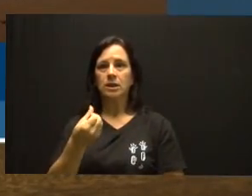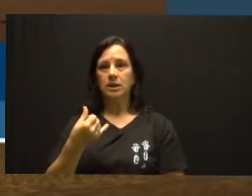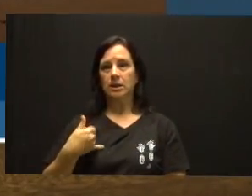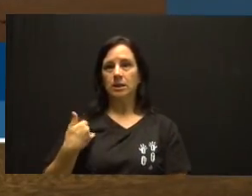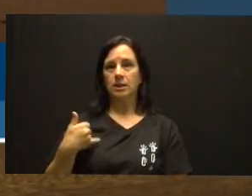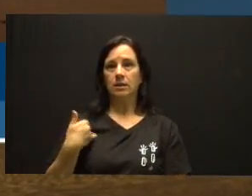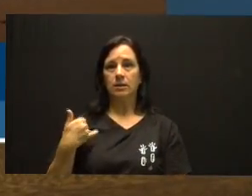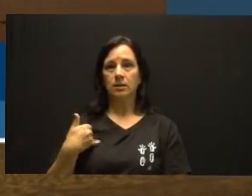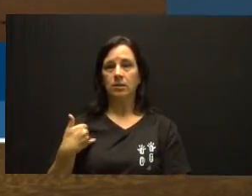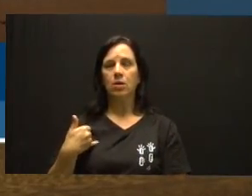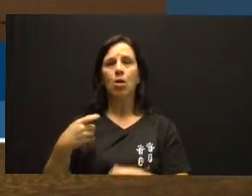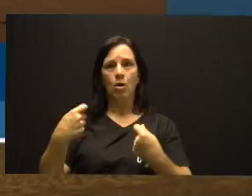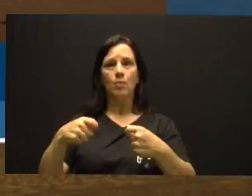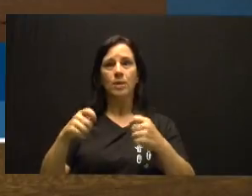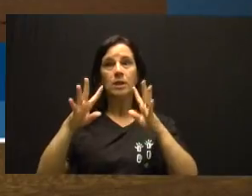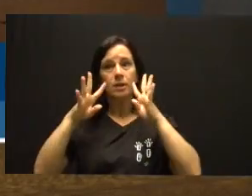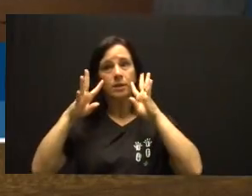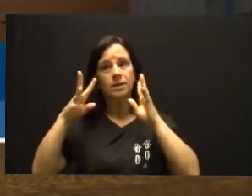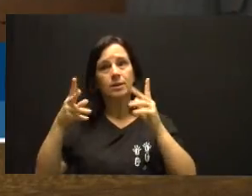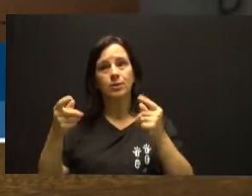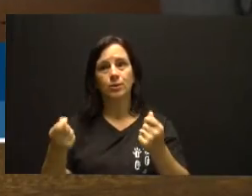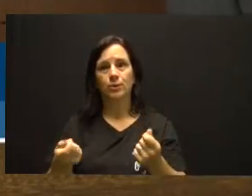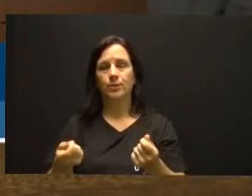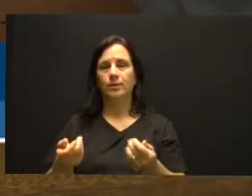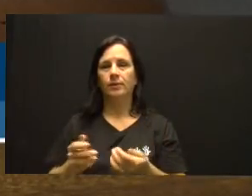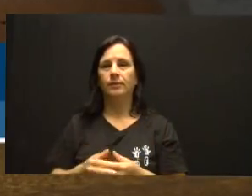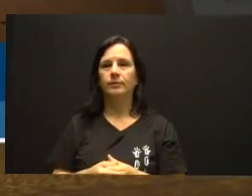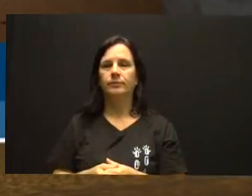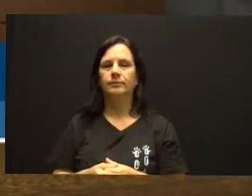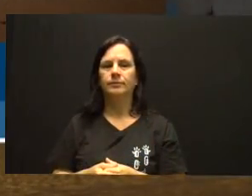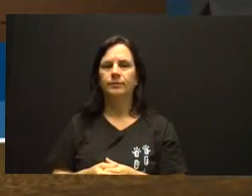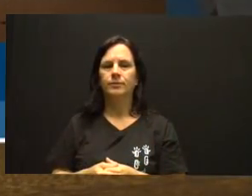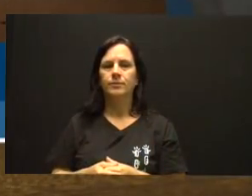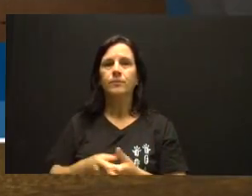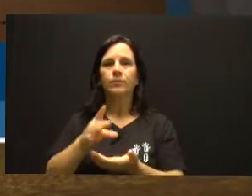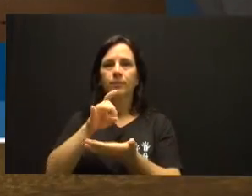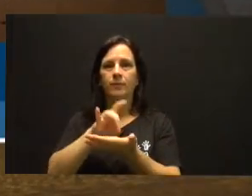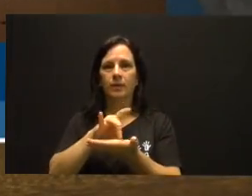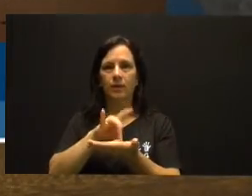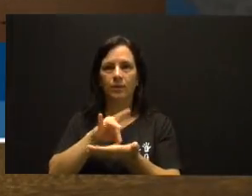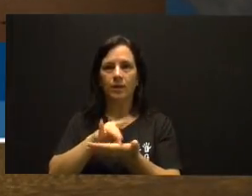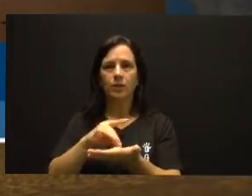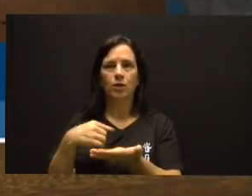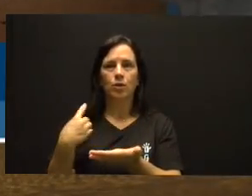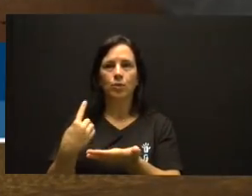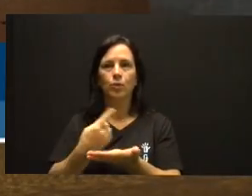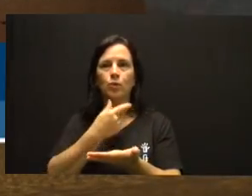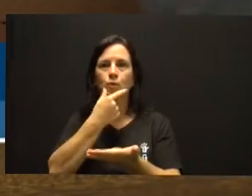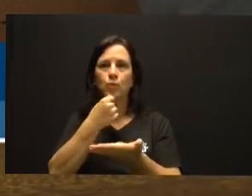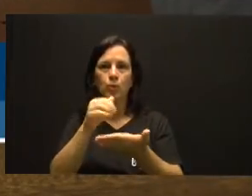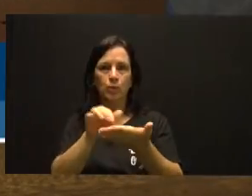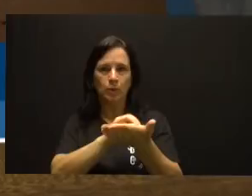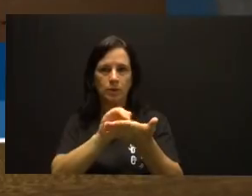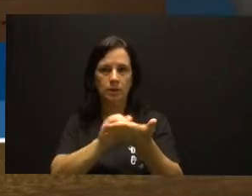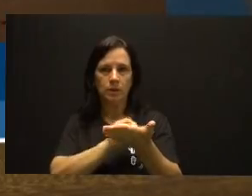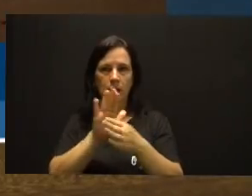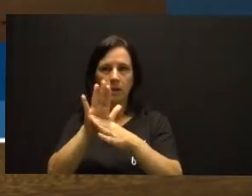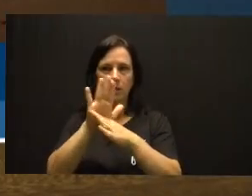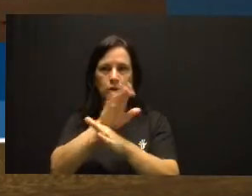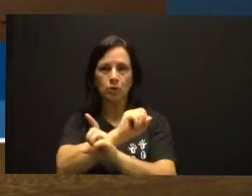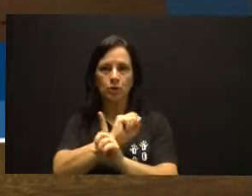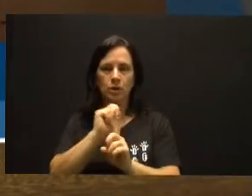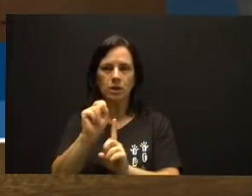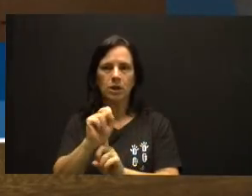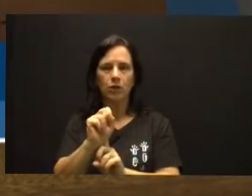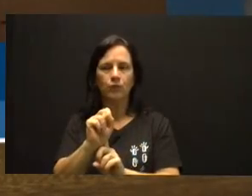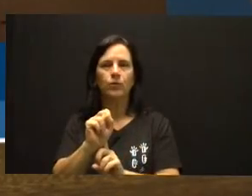a gente precisa resolver esse assunto. E, na realidade, o nosso secretário de assistência social é que